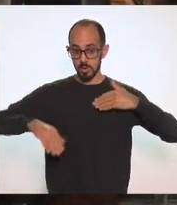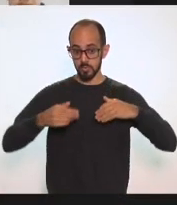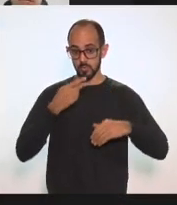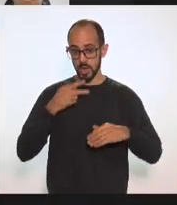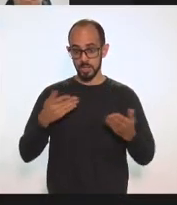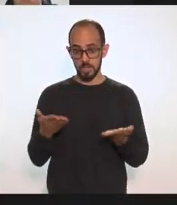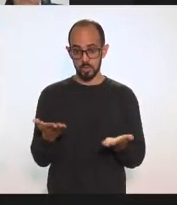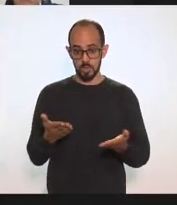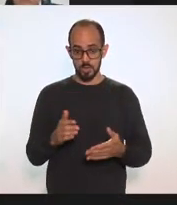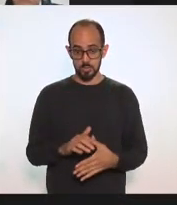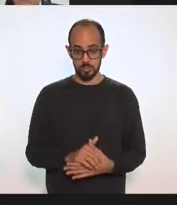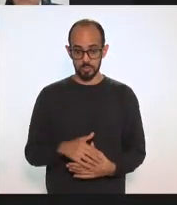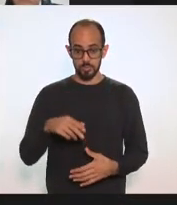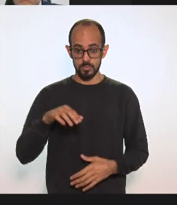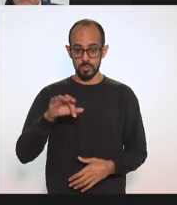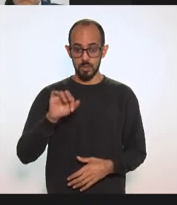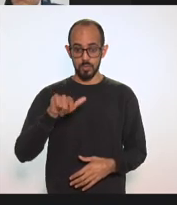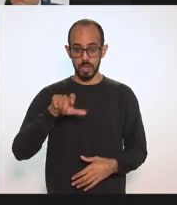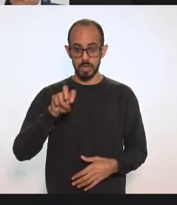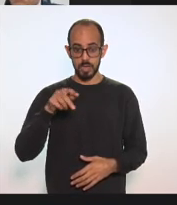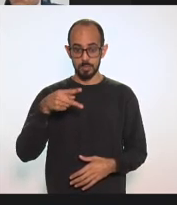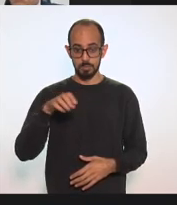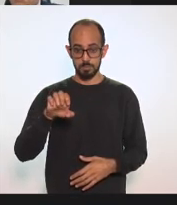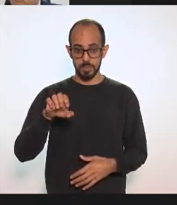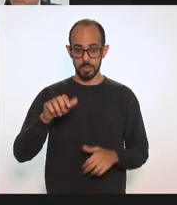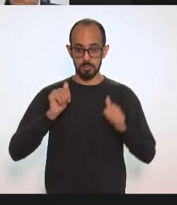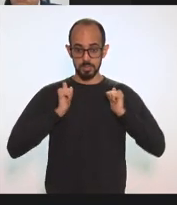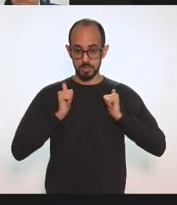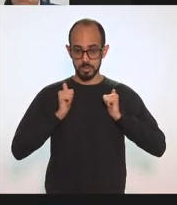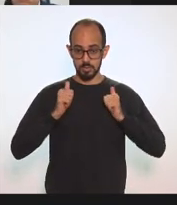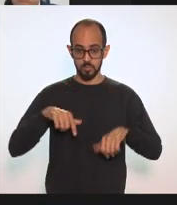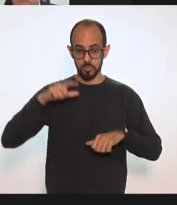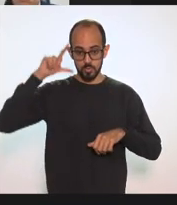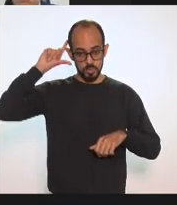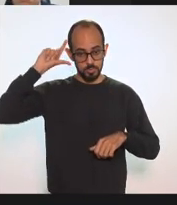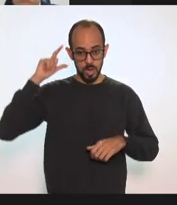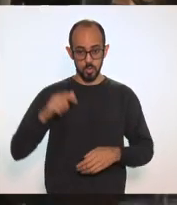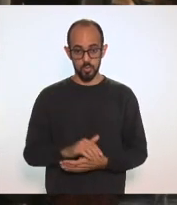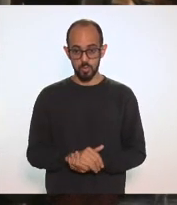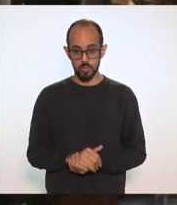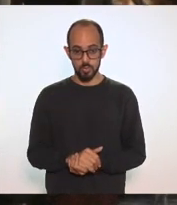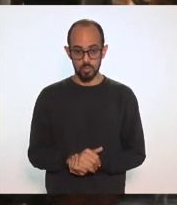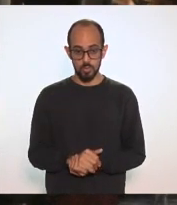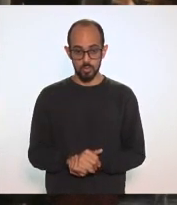Abstenção, presidente. Felipe Peixoto. Felipe Peixoto, abstenção. Deputado Luiz Paulo.